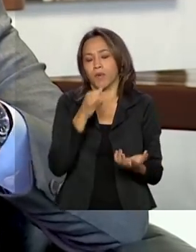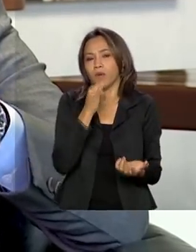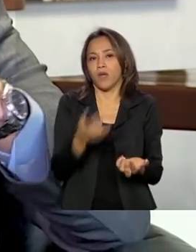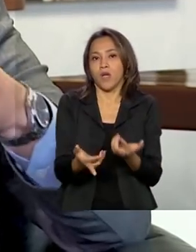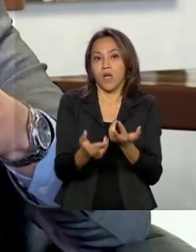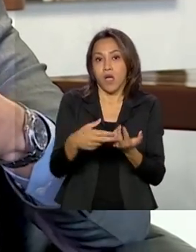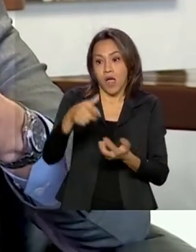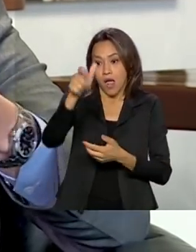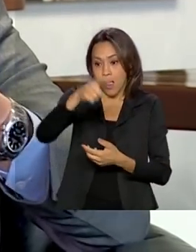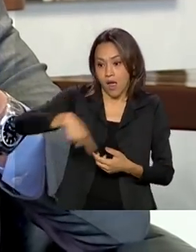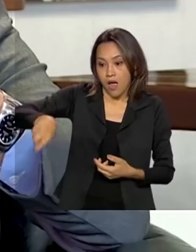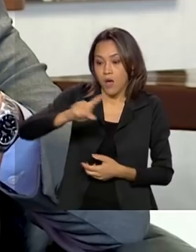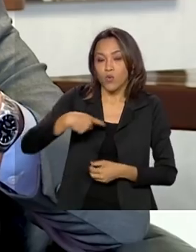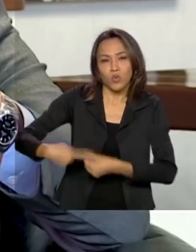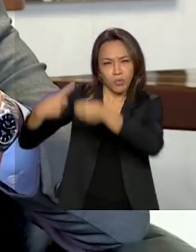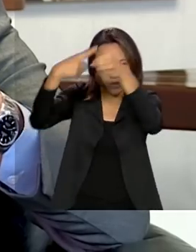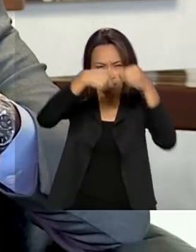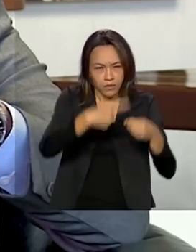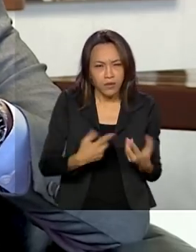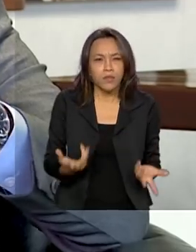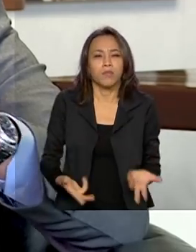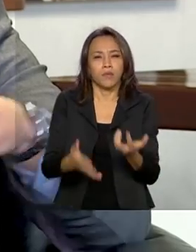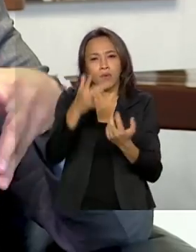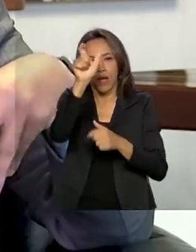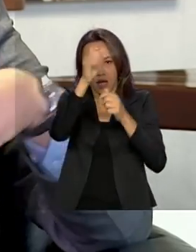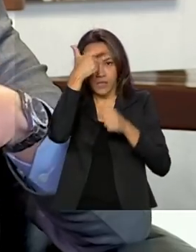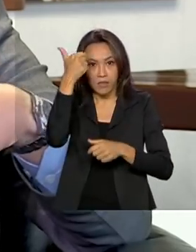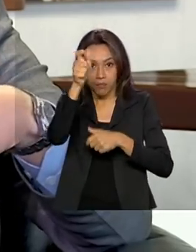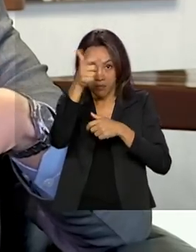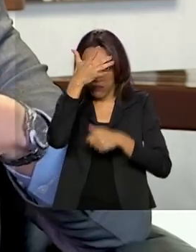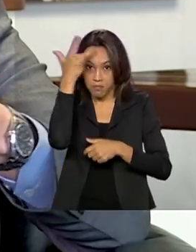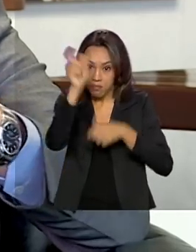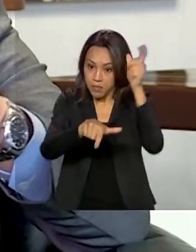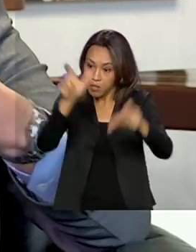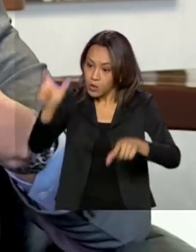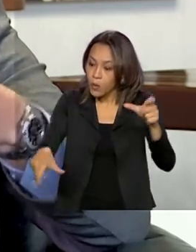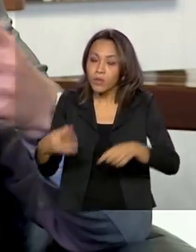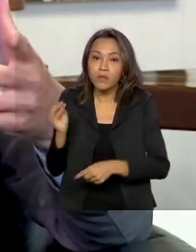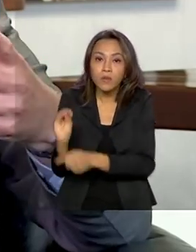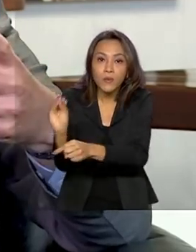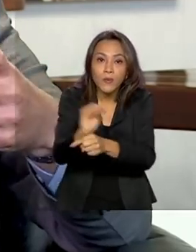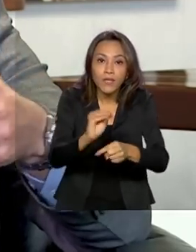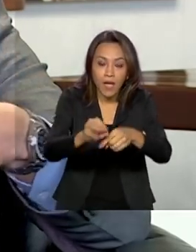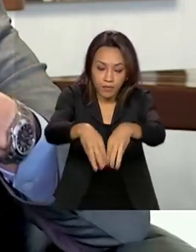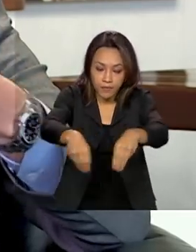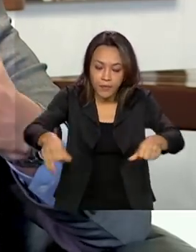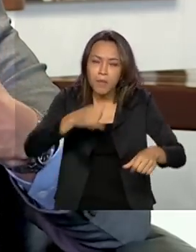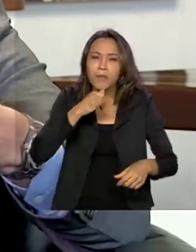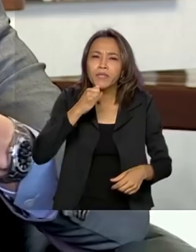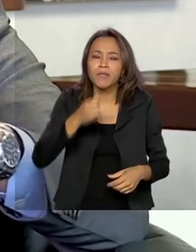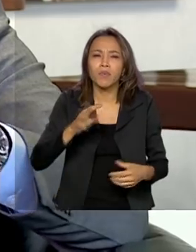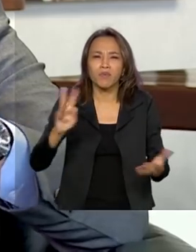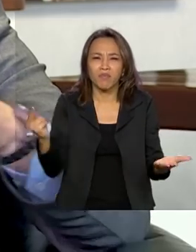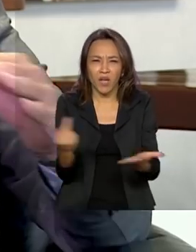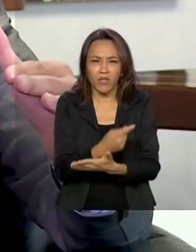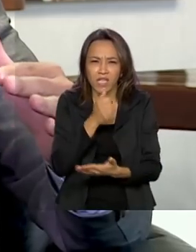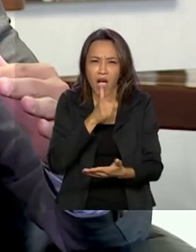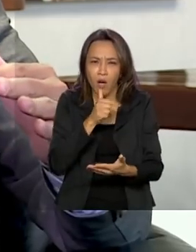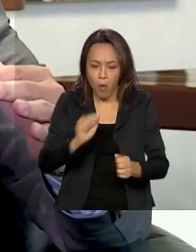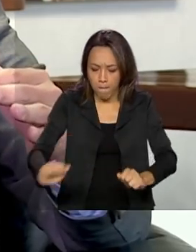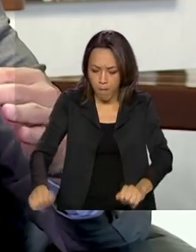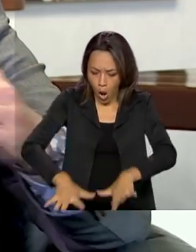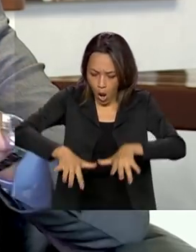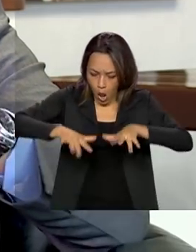município criarem áreas com maior permeabilidade do solo. Você tem esses problemas de enchente e muitas delas é porque o solo está